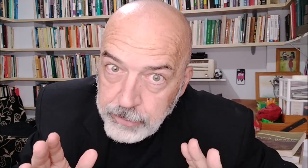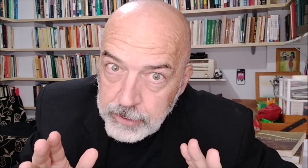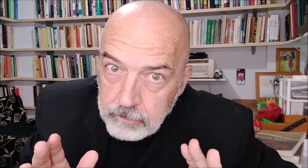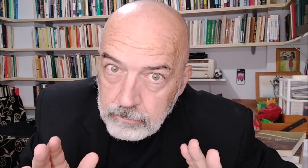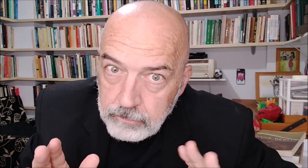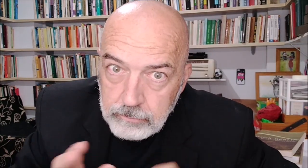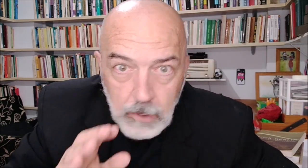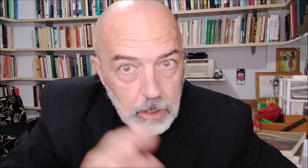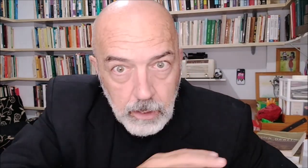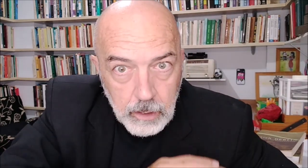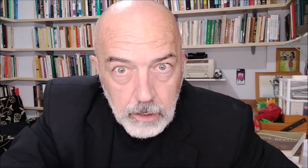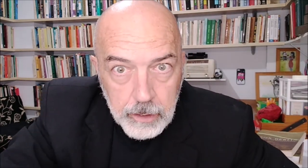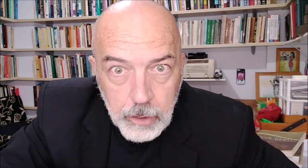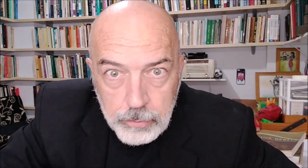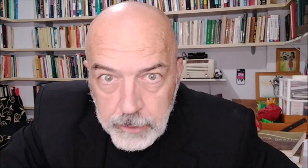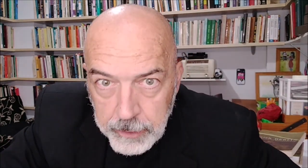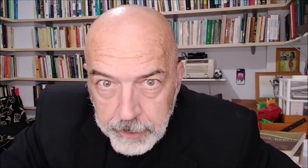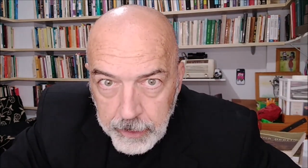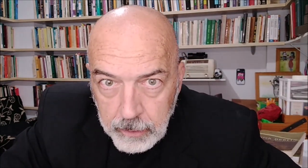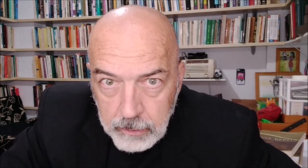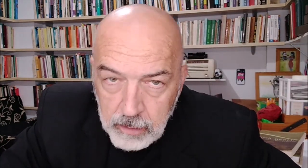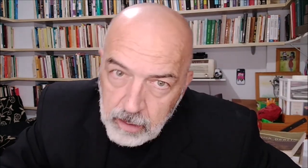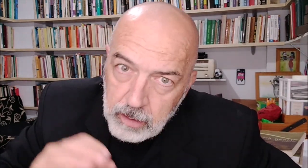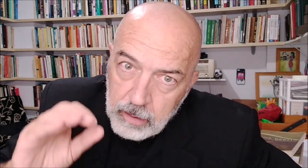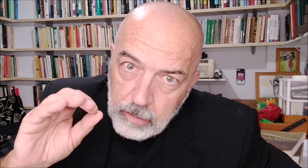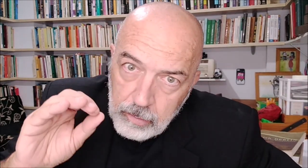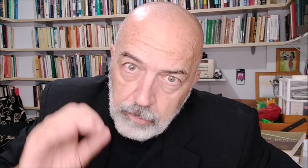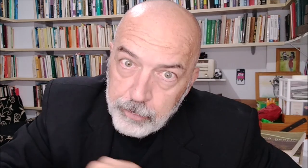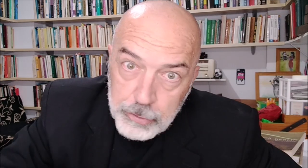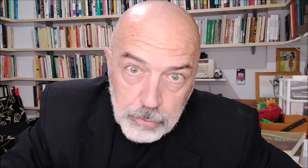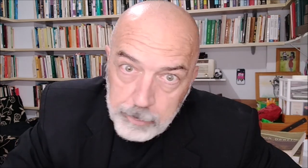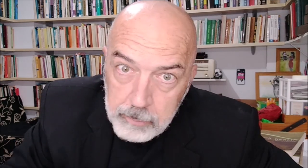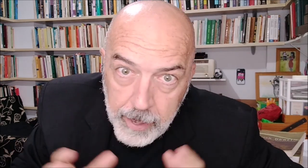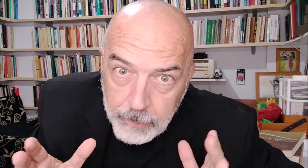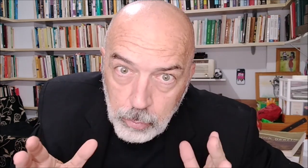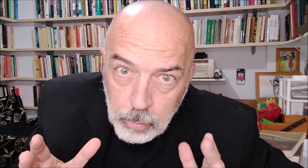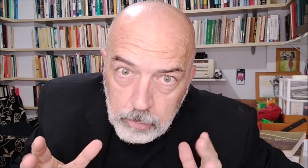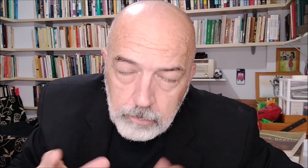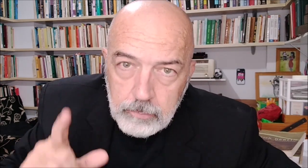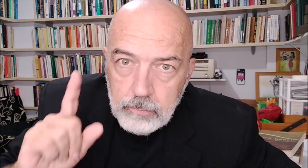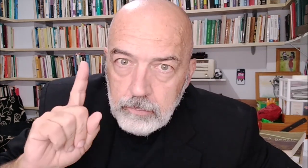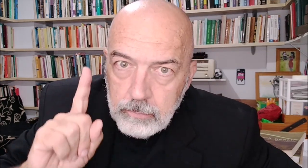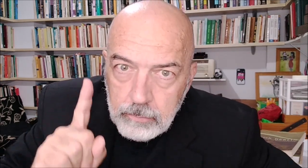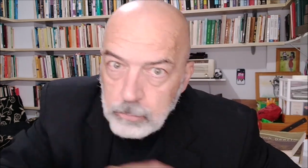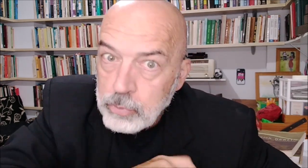Se fosse, eu diria, foi sob medo,